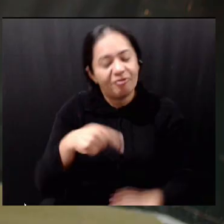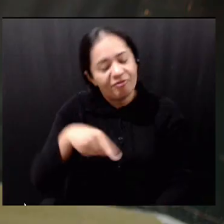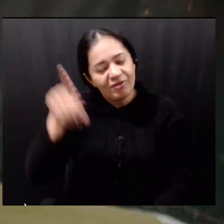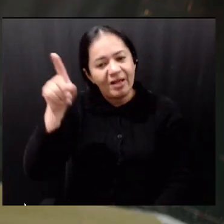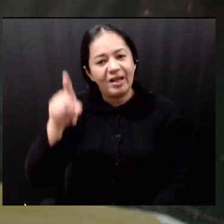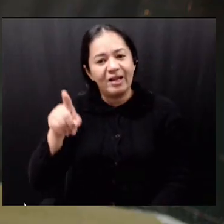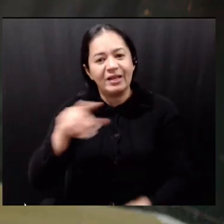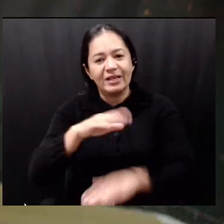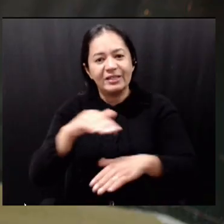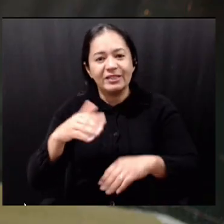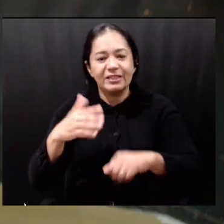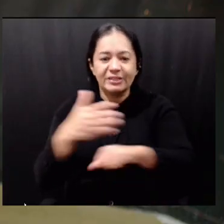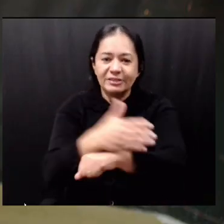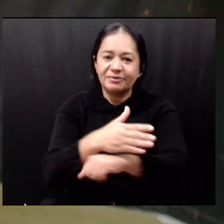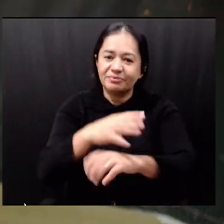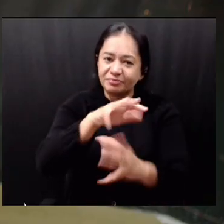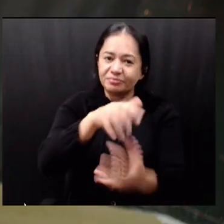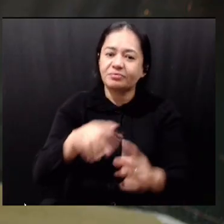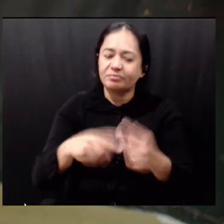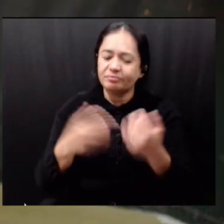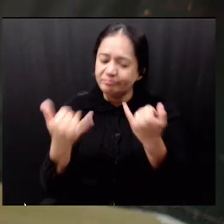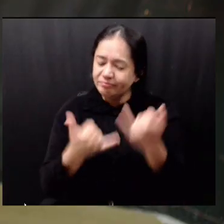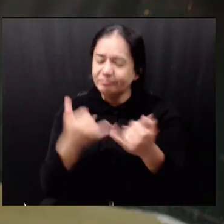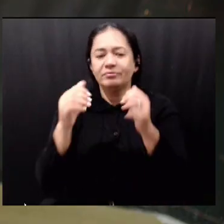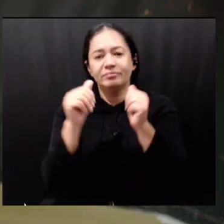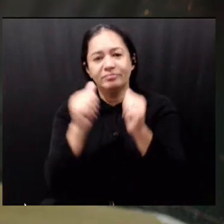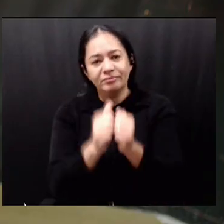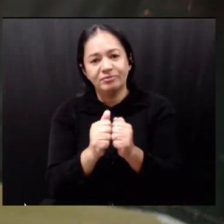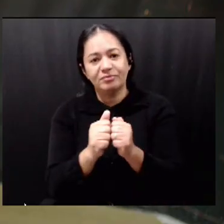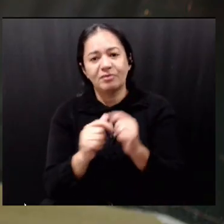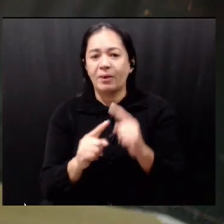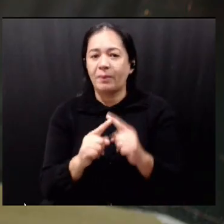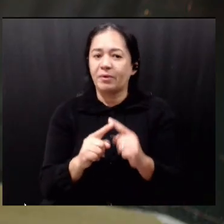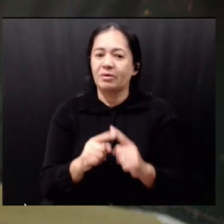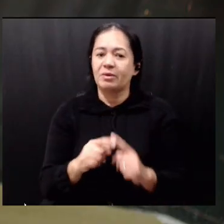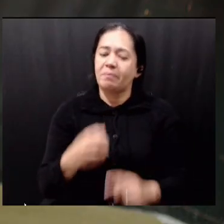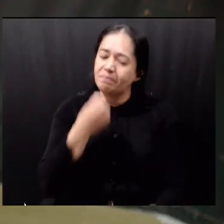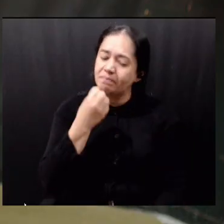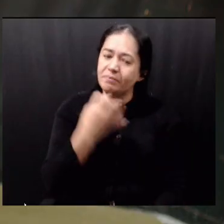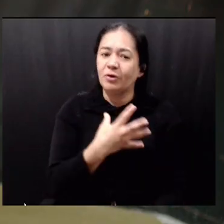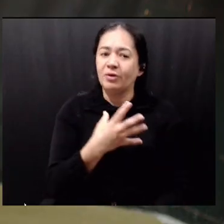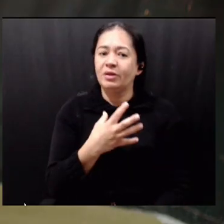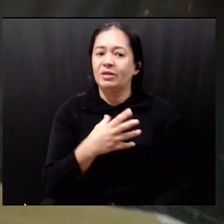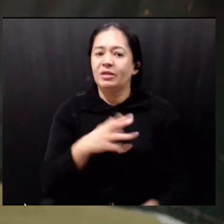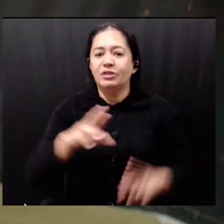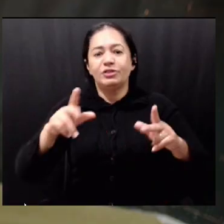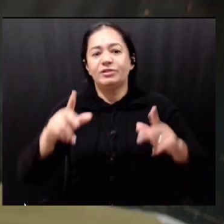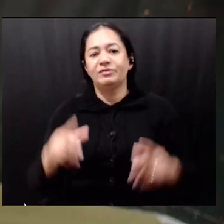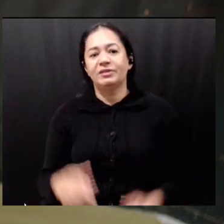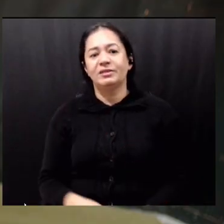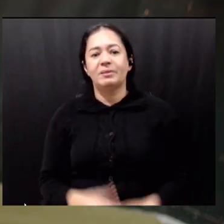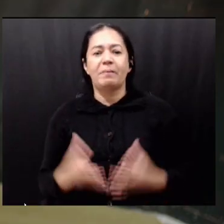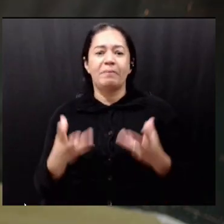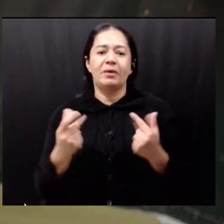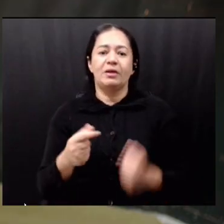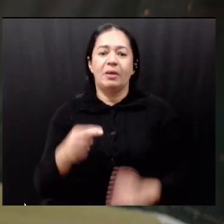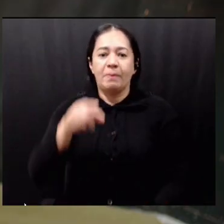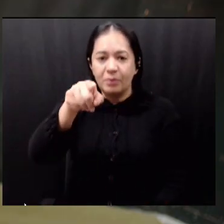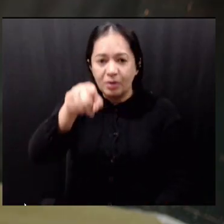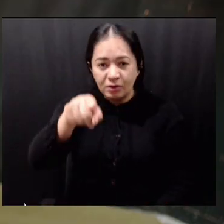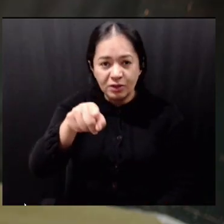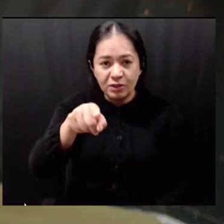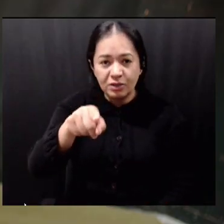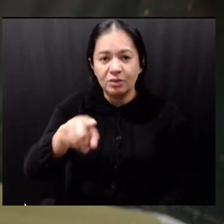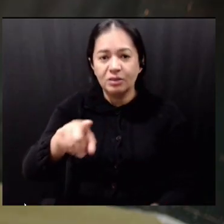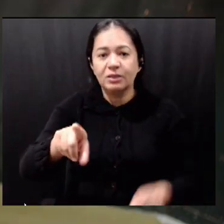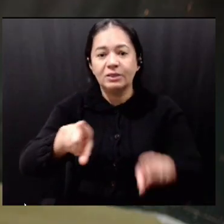mundo, mas brinca com ela. Brinca com ela, porque isso faz muito bom. E é uma diferença muito grande, tanto para você, quanto para a